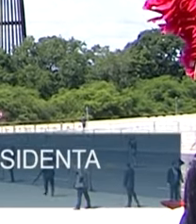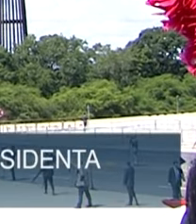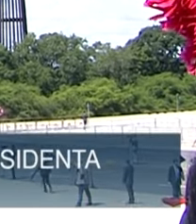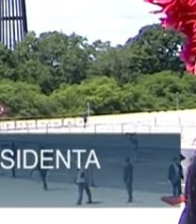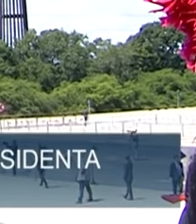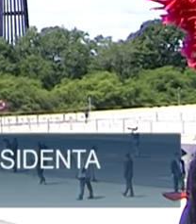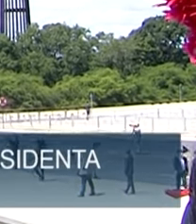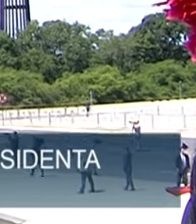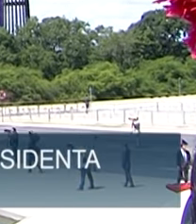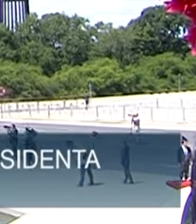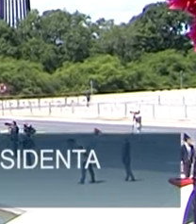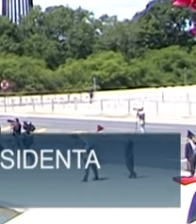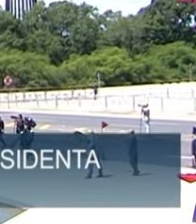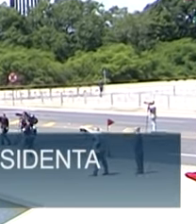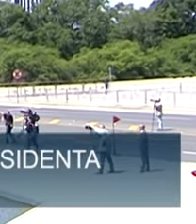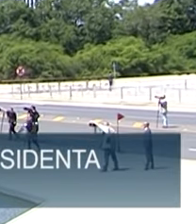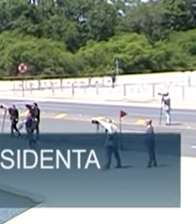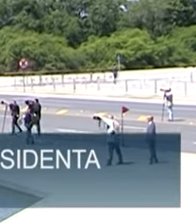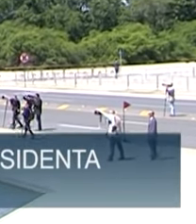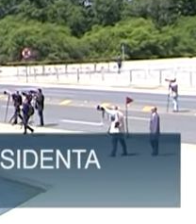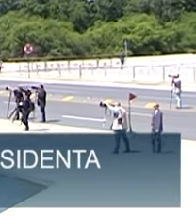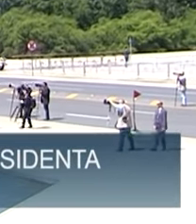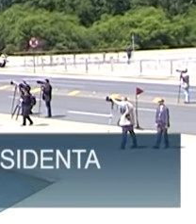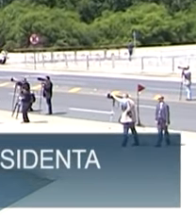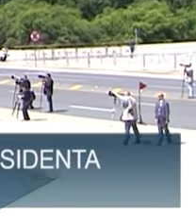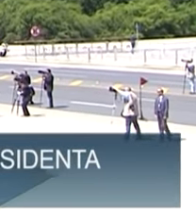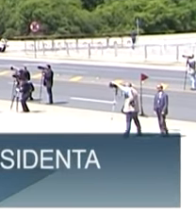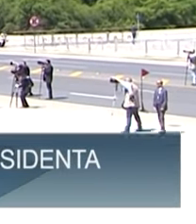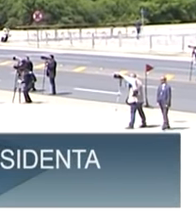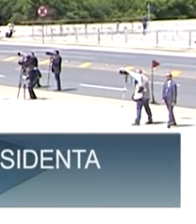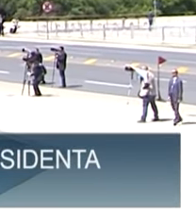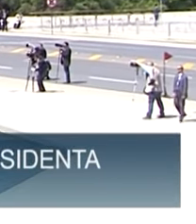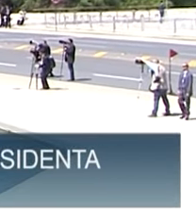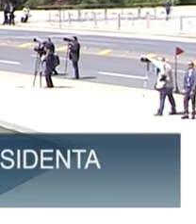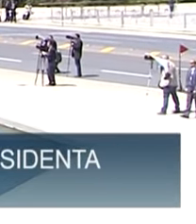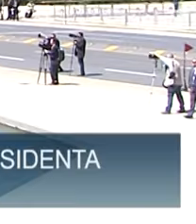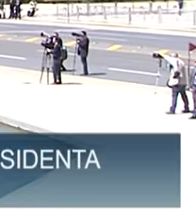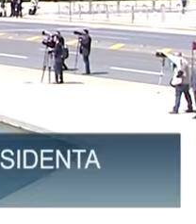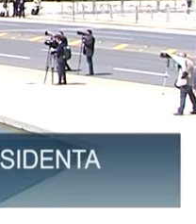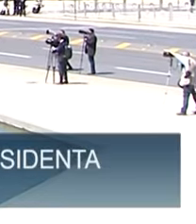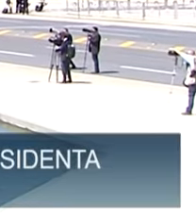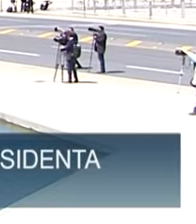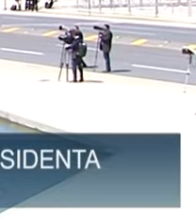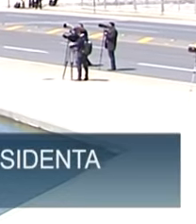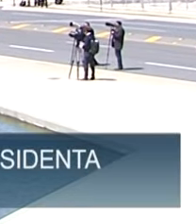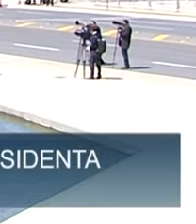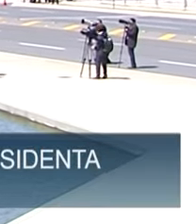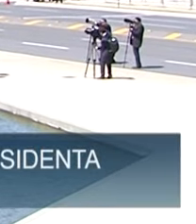Thank you.